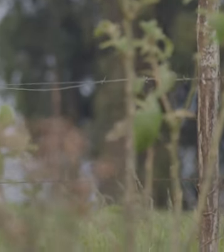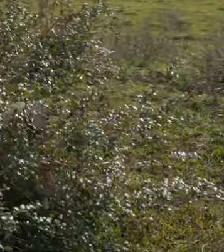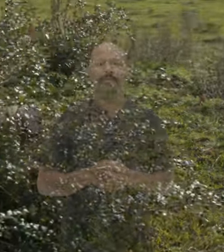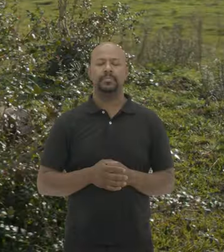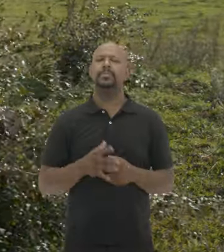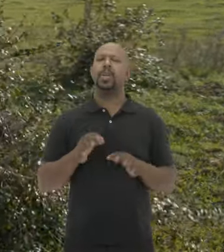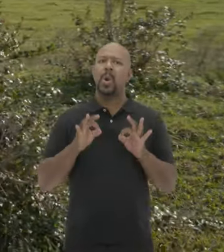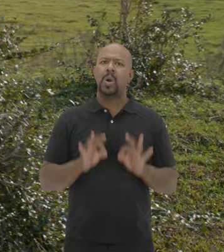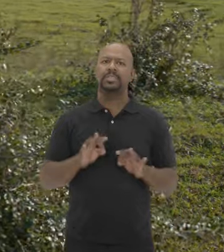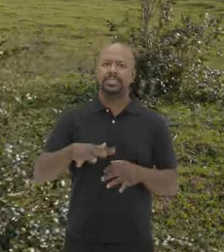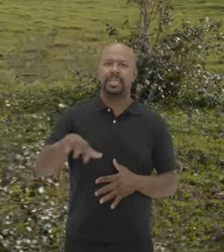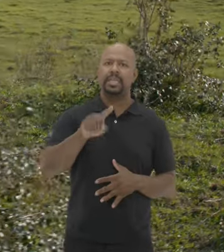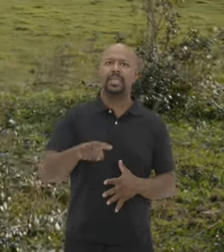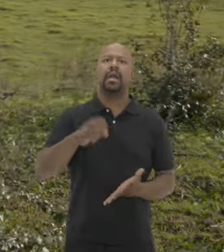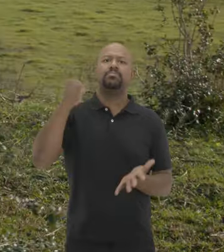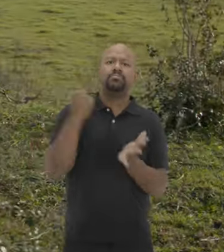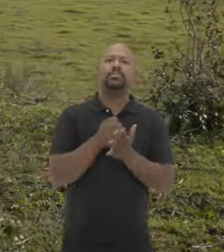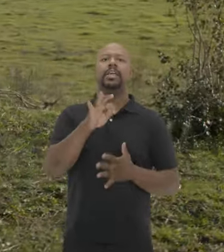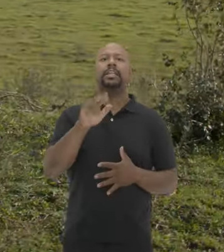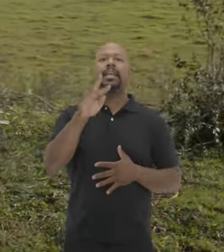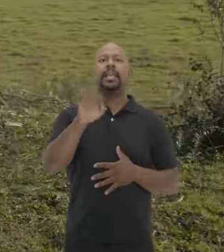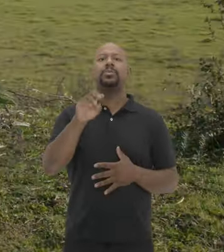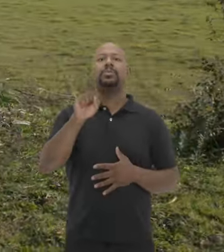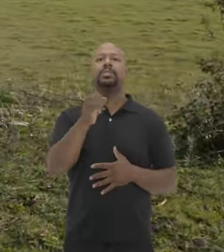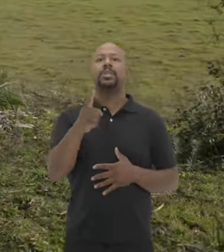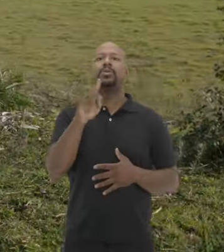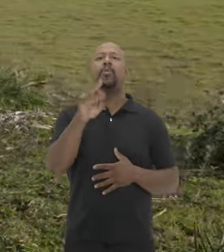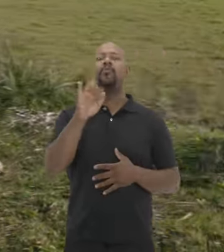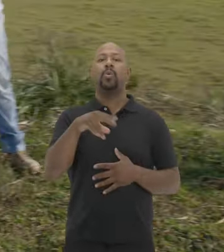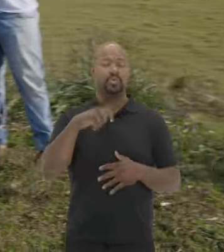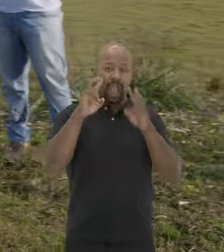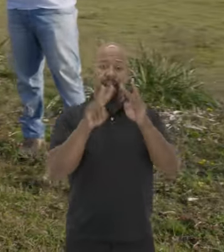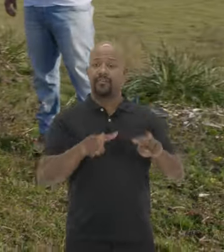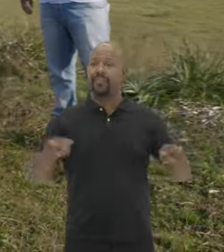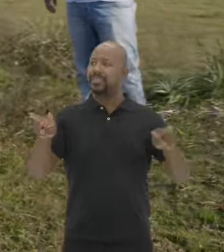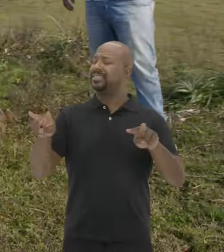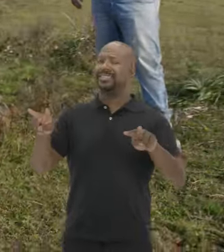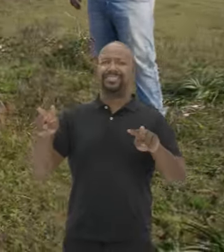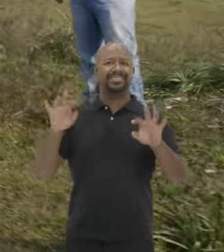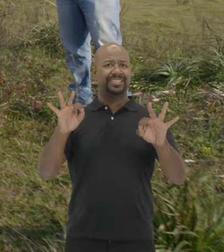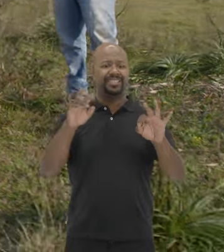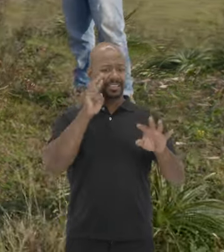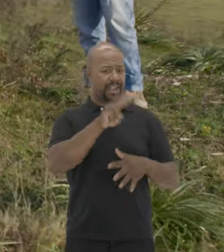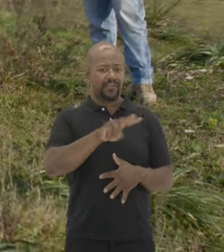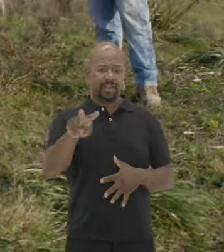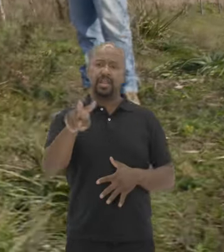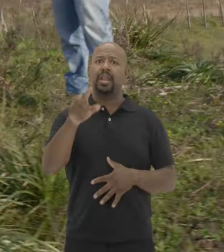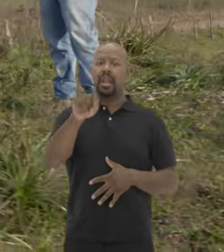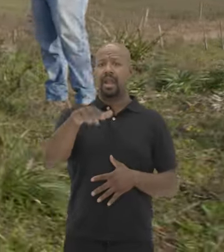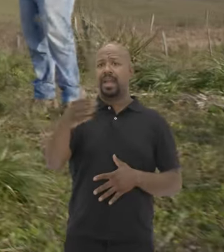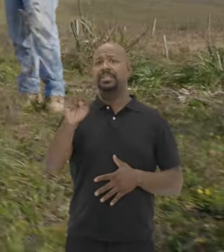do campo entre Com certeza que é o Tratado de santo de Afonso a vista daqui ó é sensacional tu tá vendo